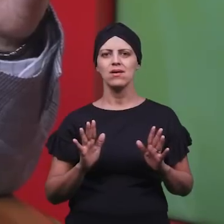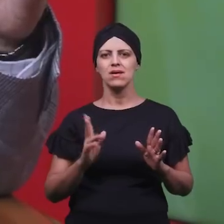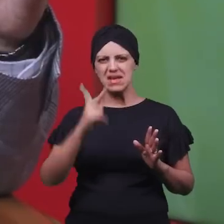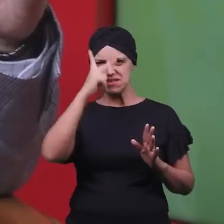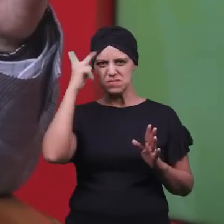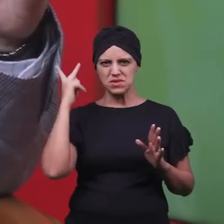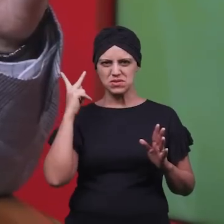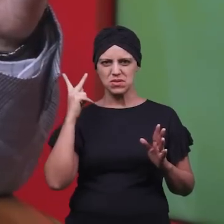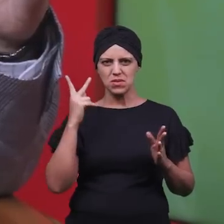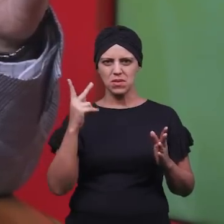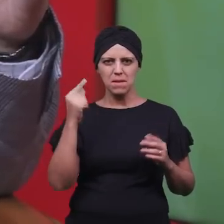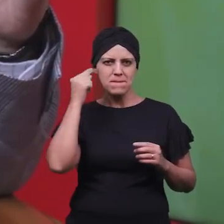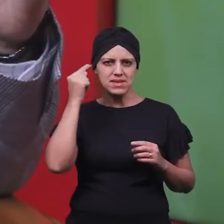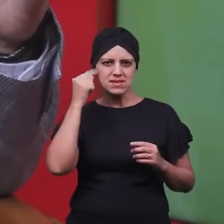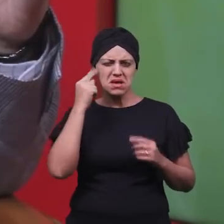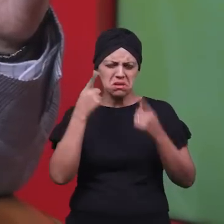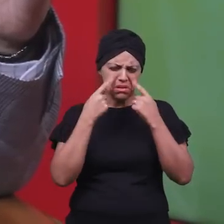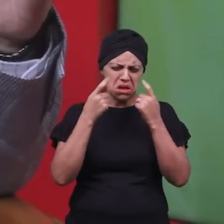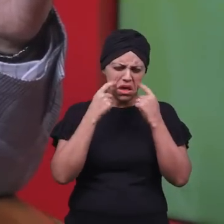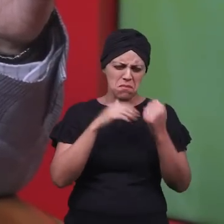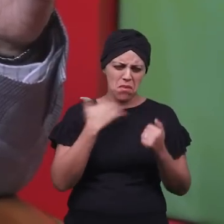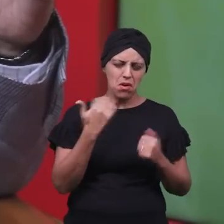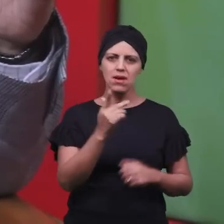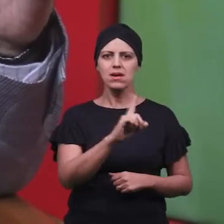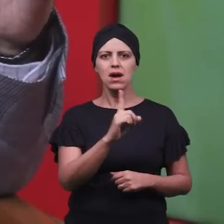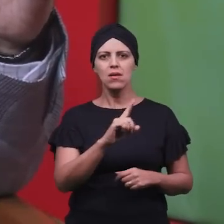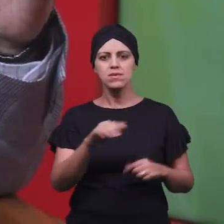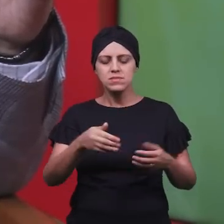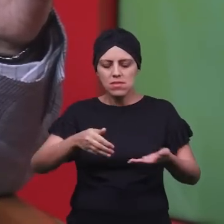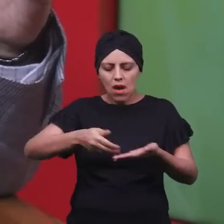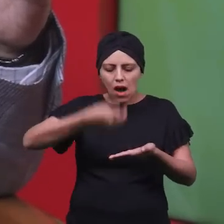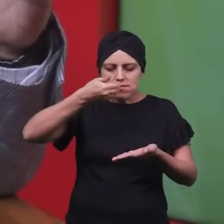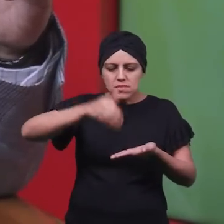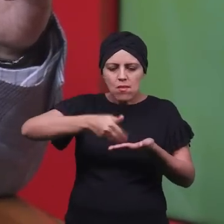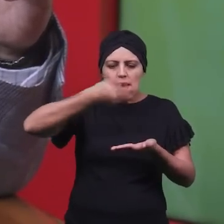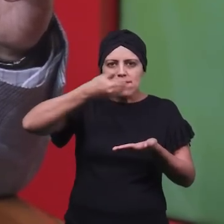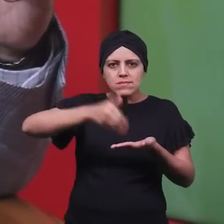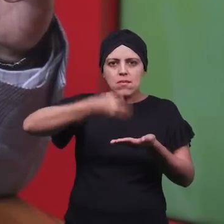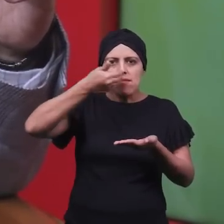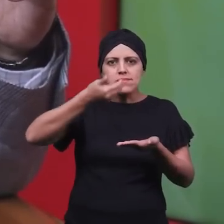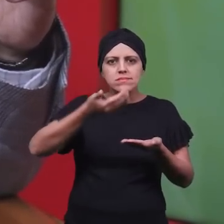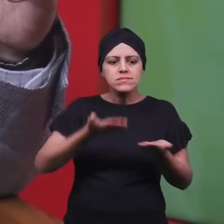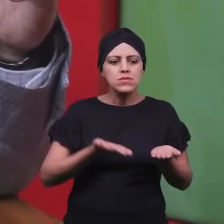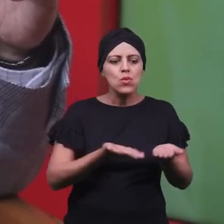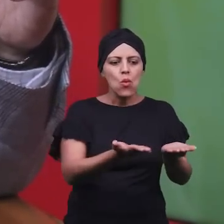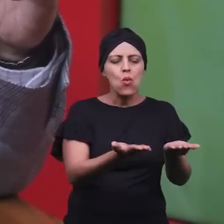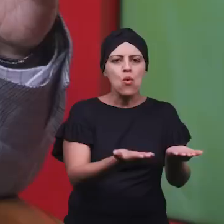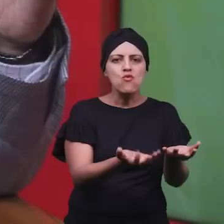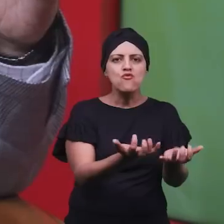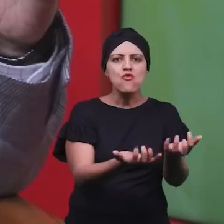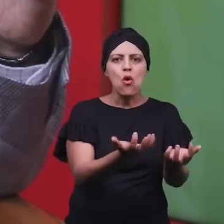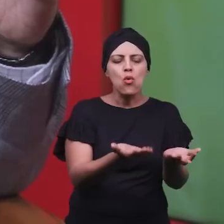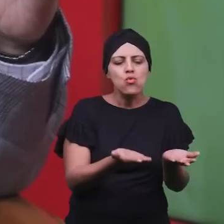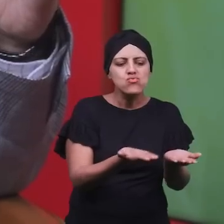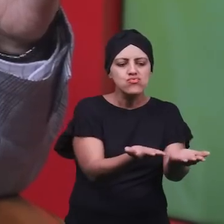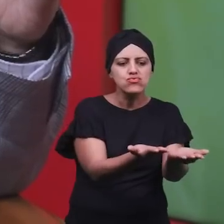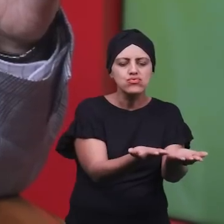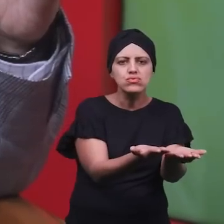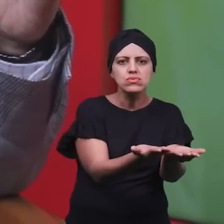Ninguém estava comemorando morte. Estava todo mundo se alimentando do cordeiro assado no